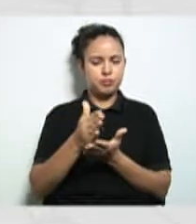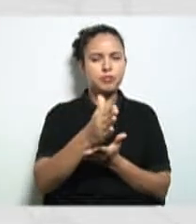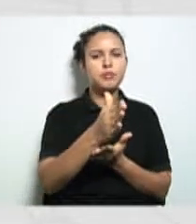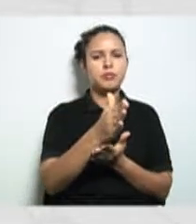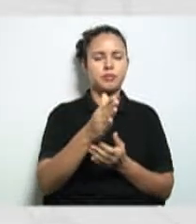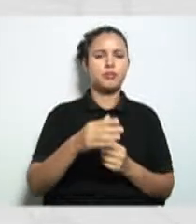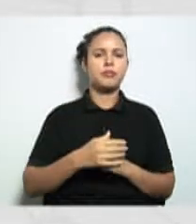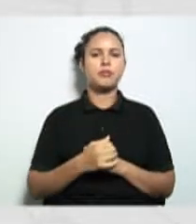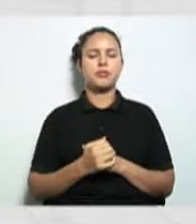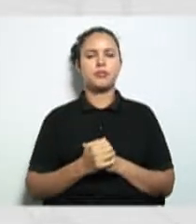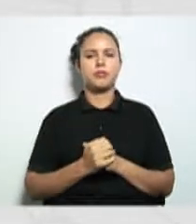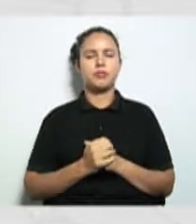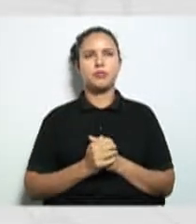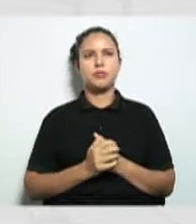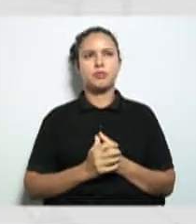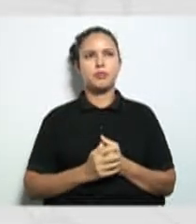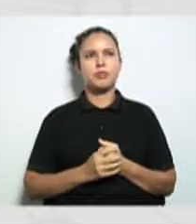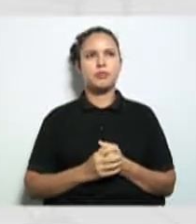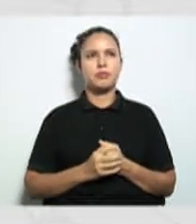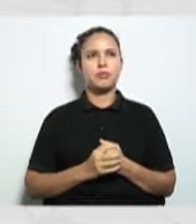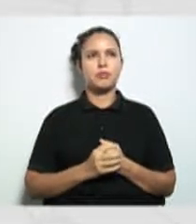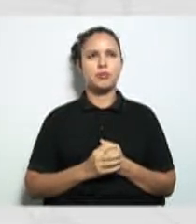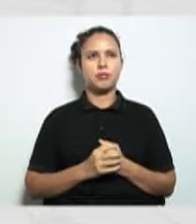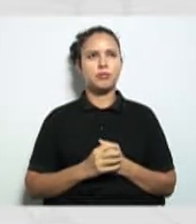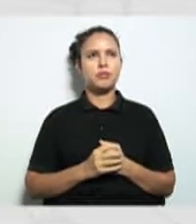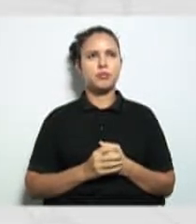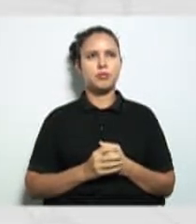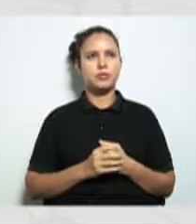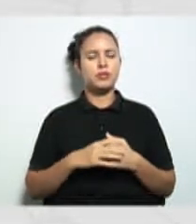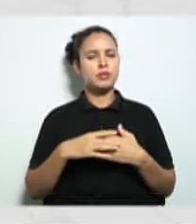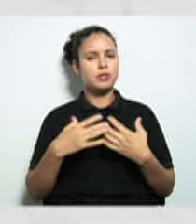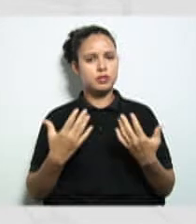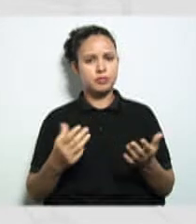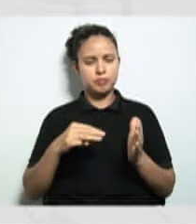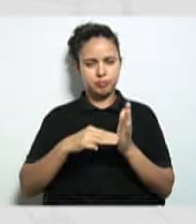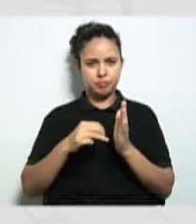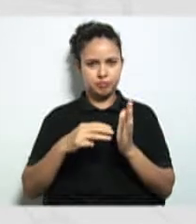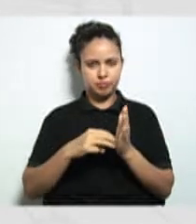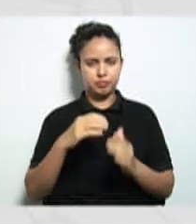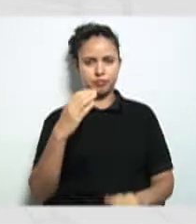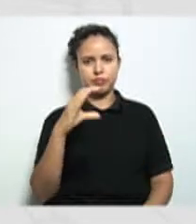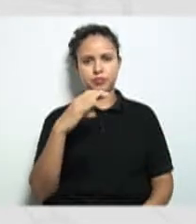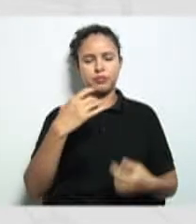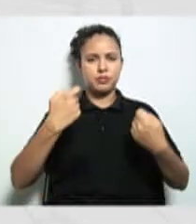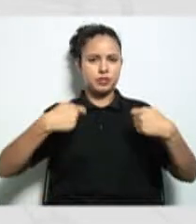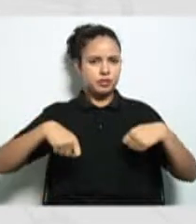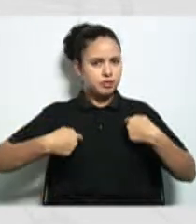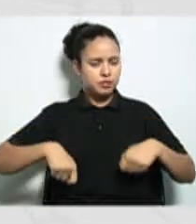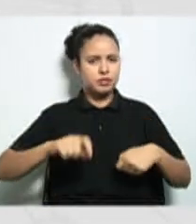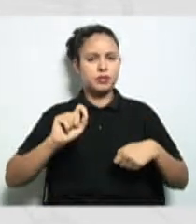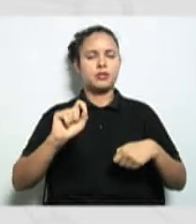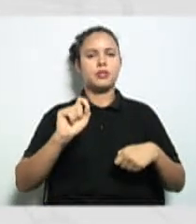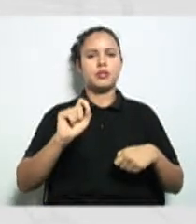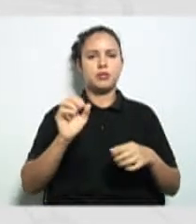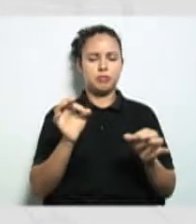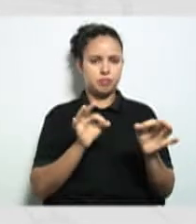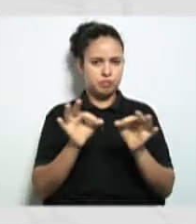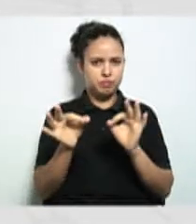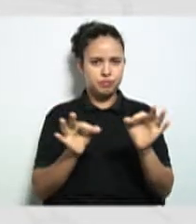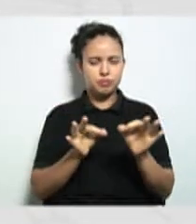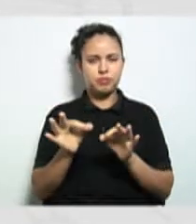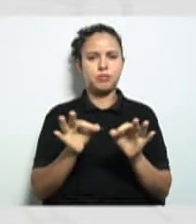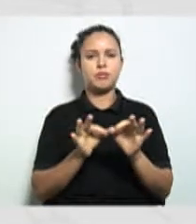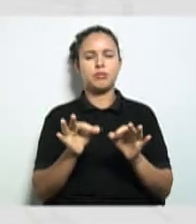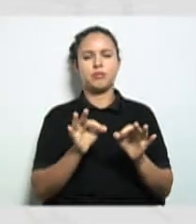JK, corretíssimo, é falso. Exatamente. Então, esse método científico, ele precisa, né, ser